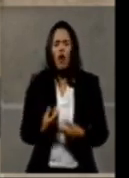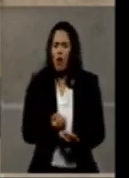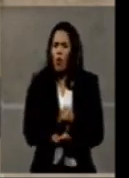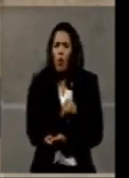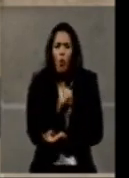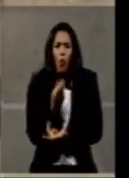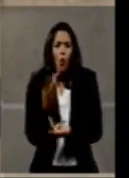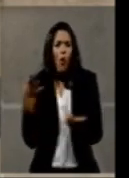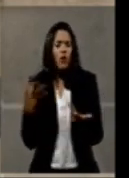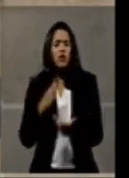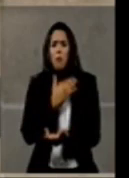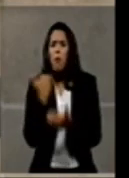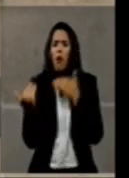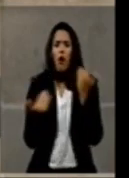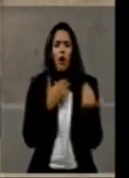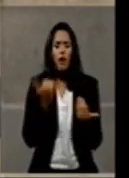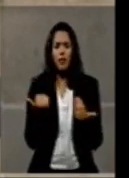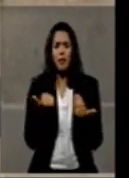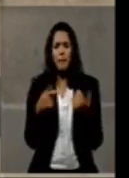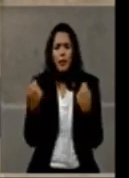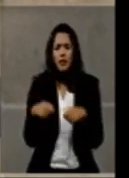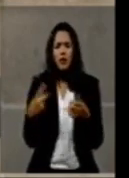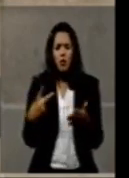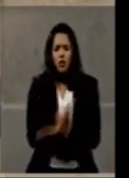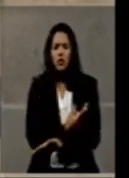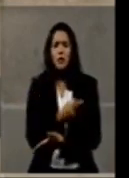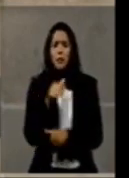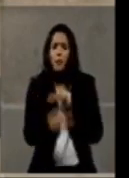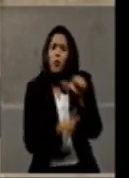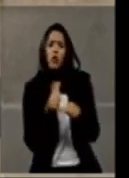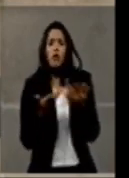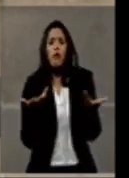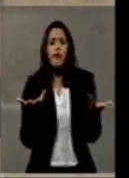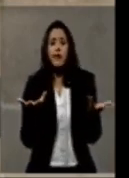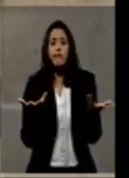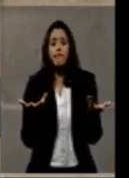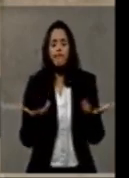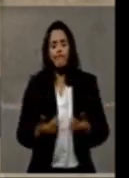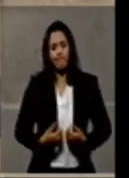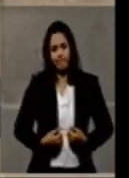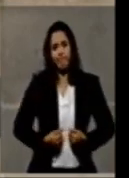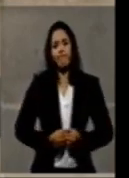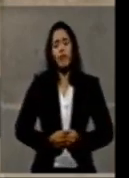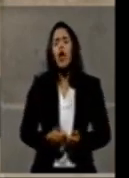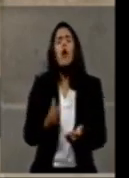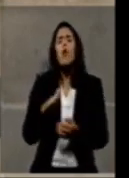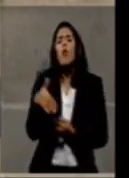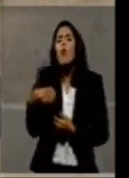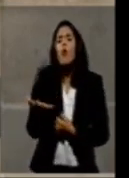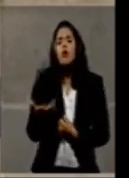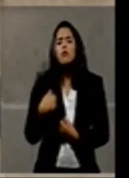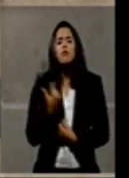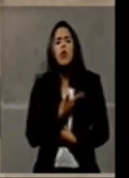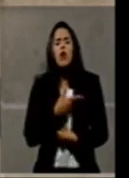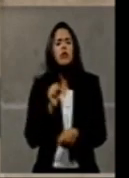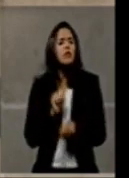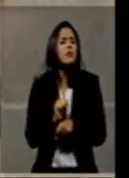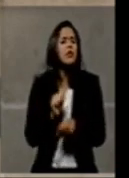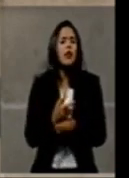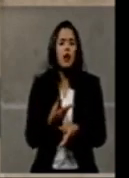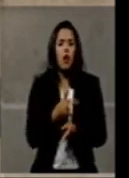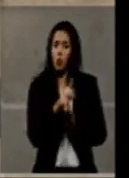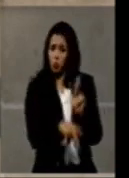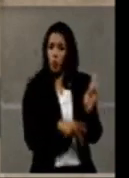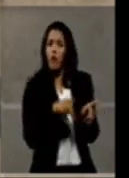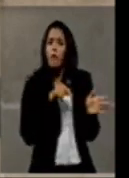serão ainda necessárias para que isto mude até quando pergunto povo na sua sede